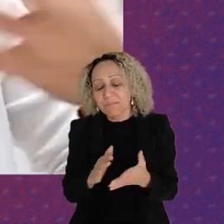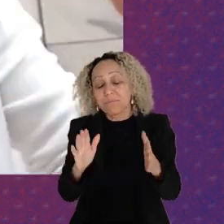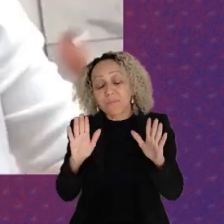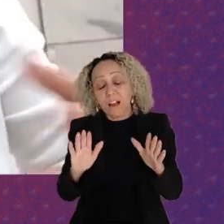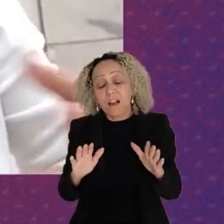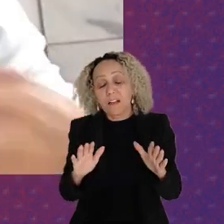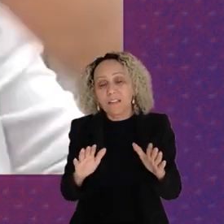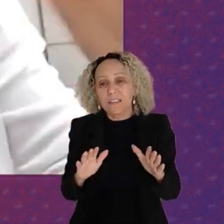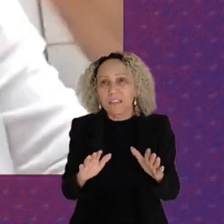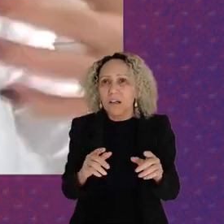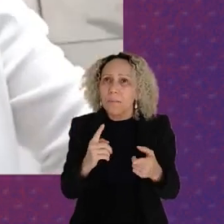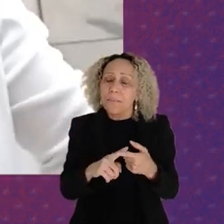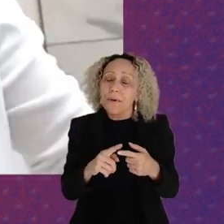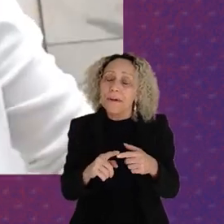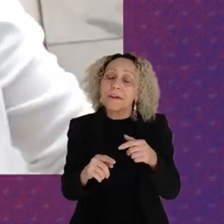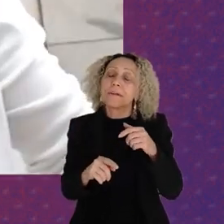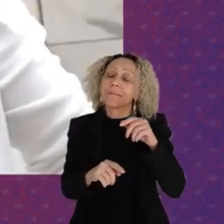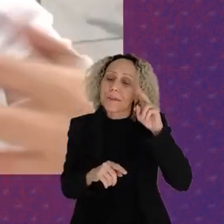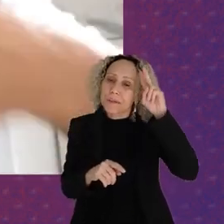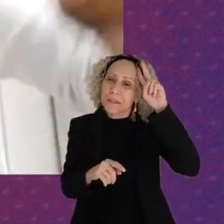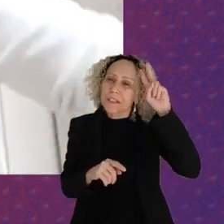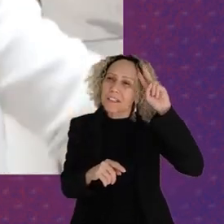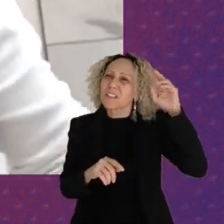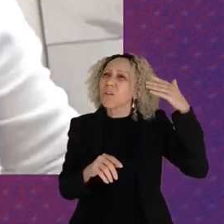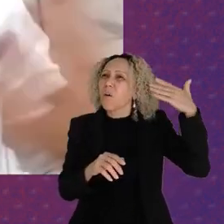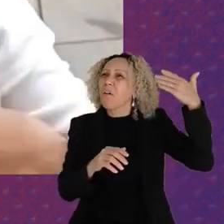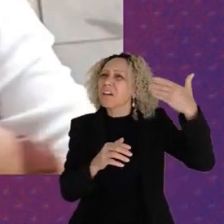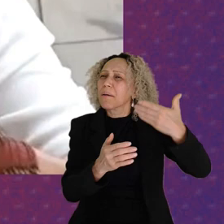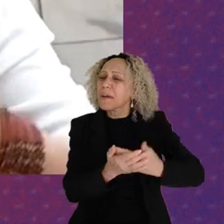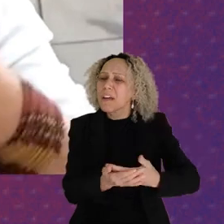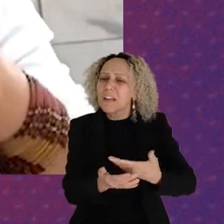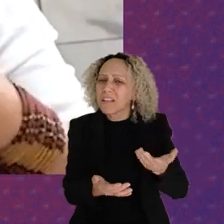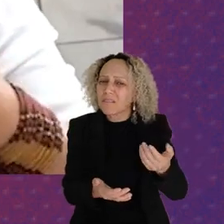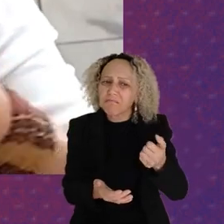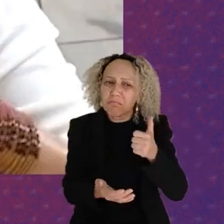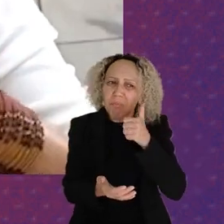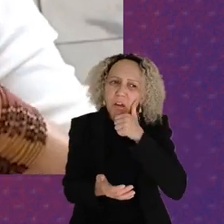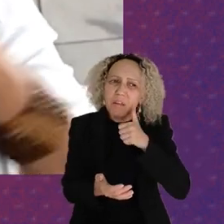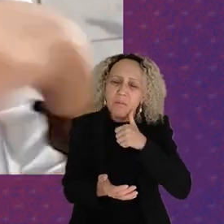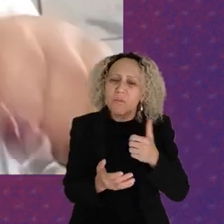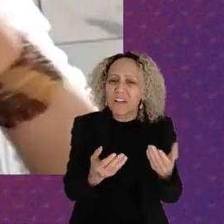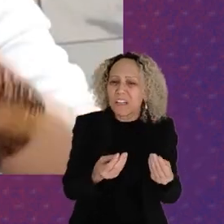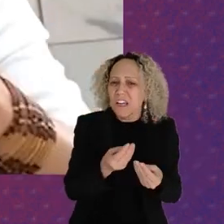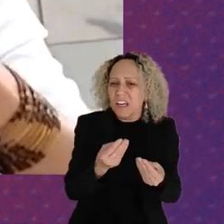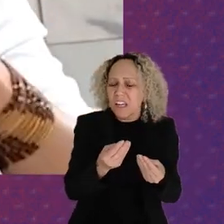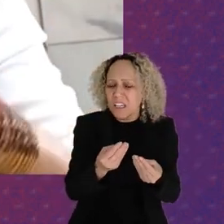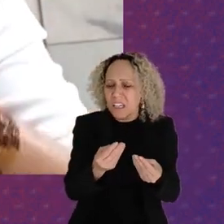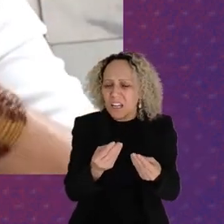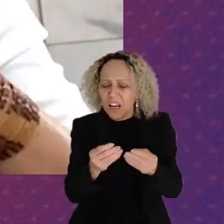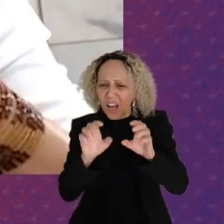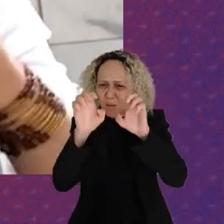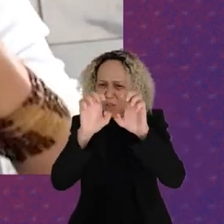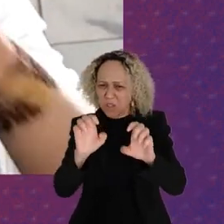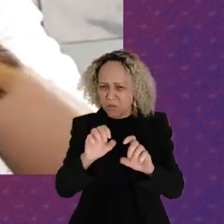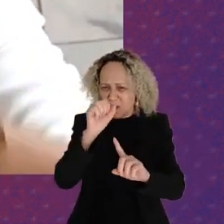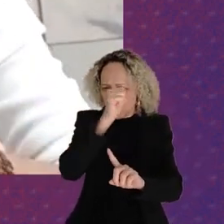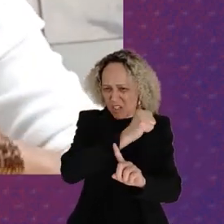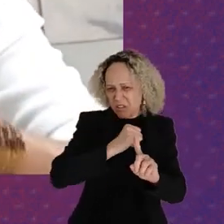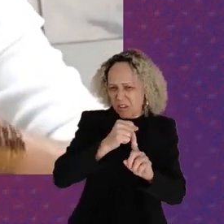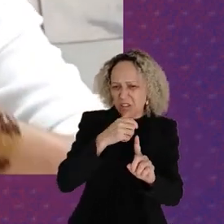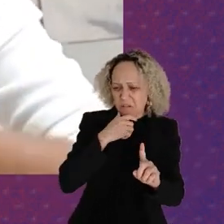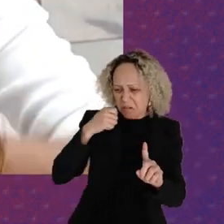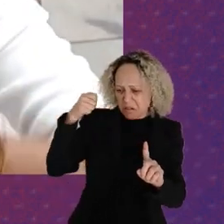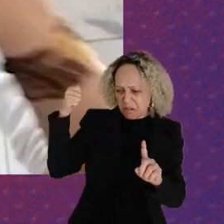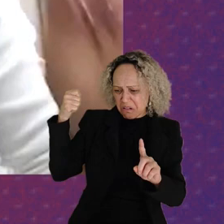é dado direito às mulheres ocupar, né, dentro da estrutura do patriarcado, é que sofrem violências como